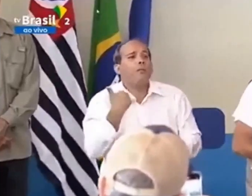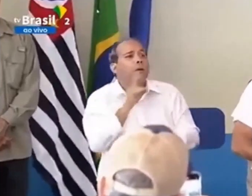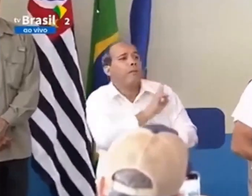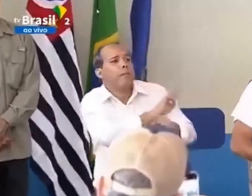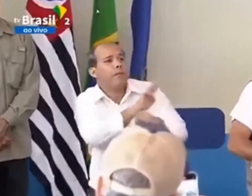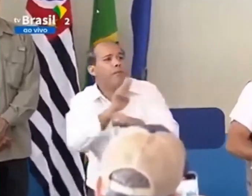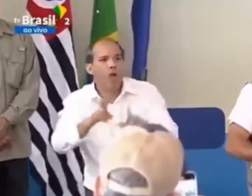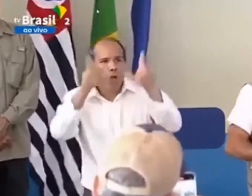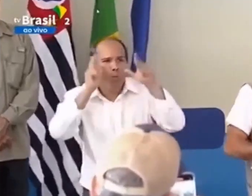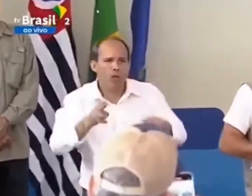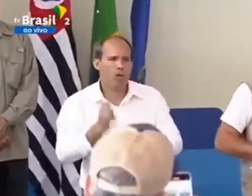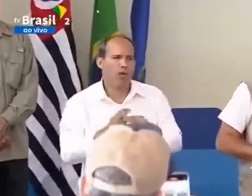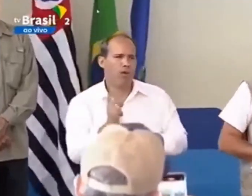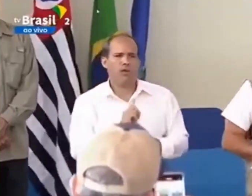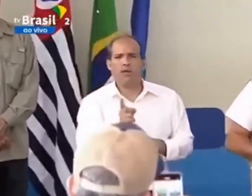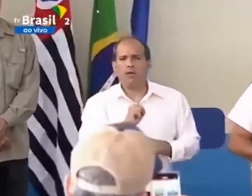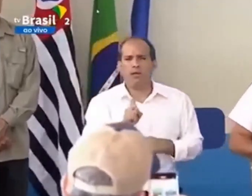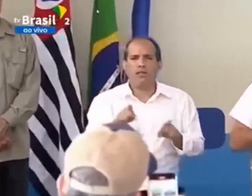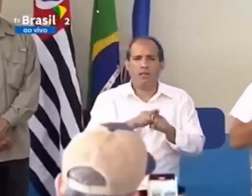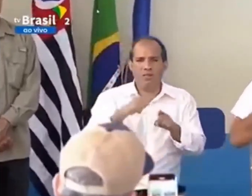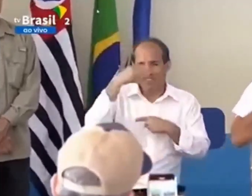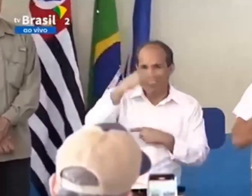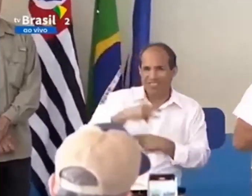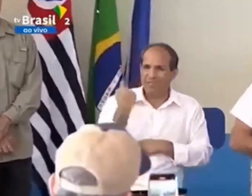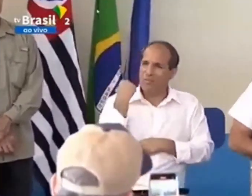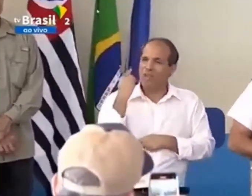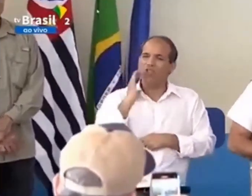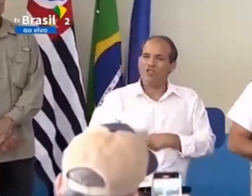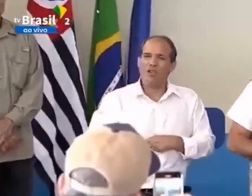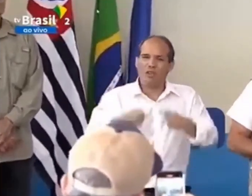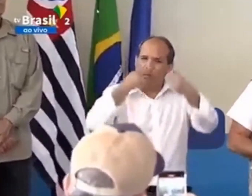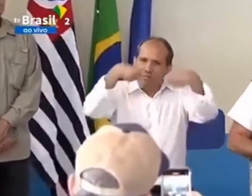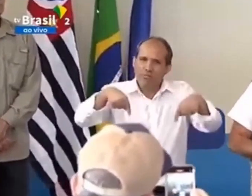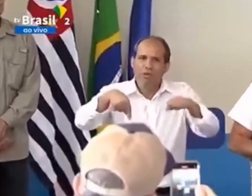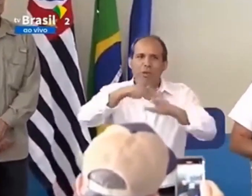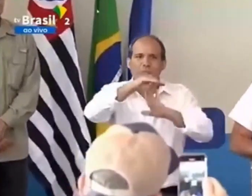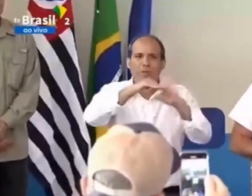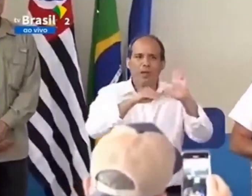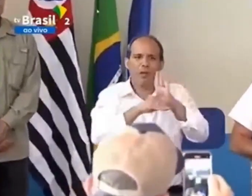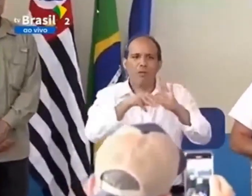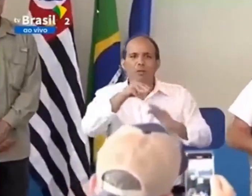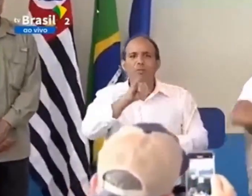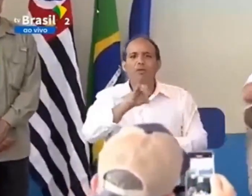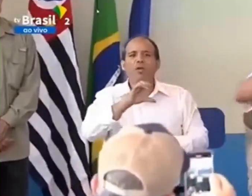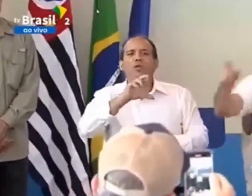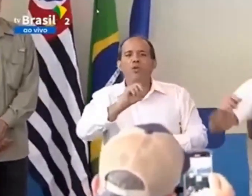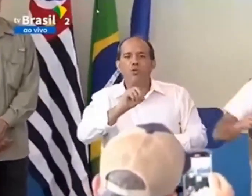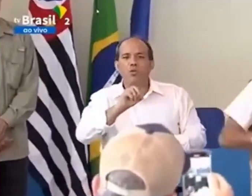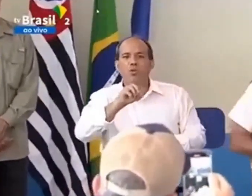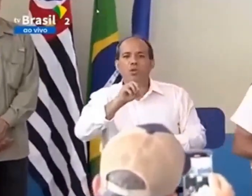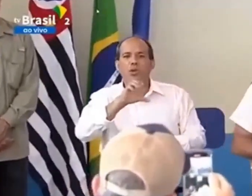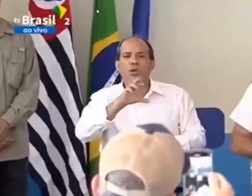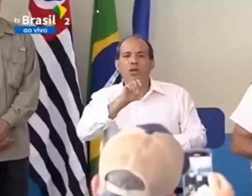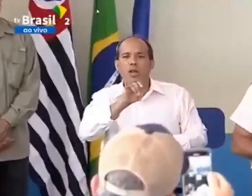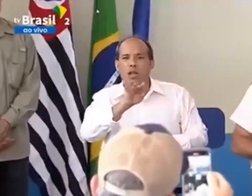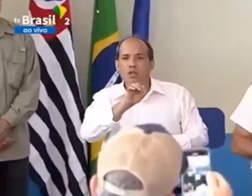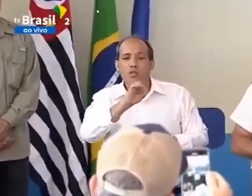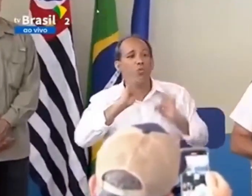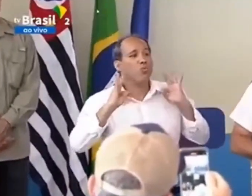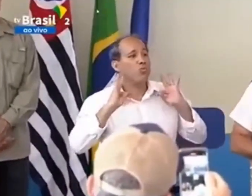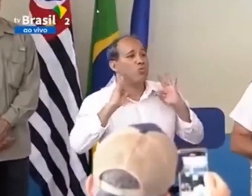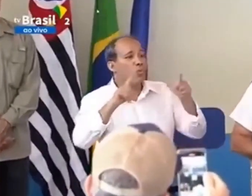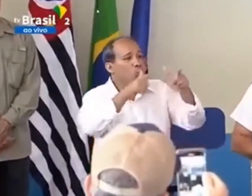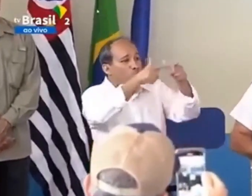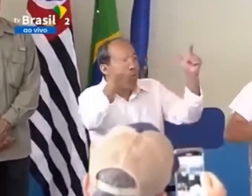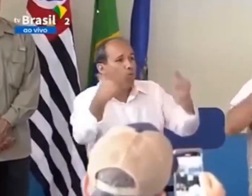que agora passa a responder criminalmente pelos episódios de assédio Ele nega as acusações Guimarães que participou